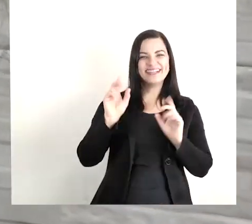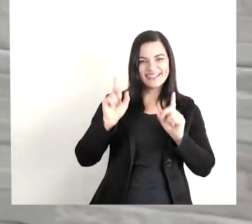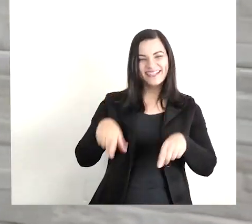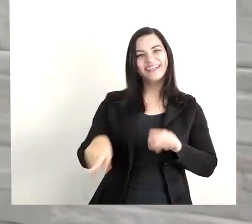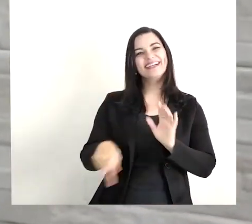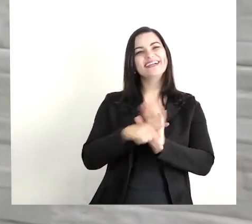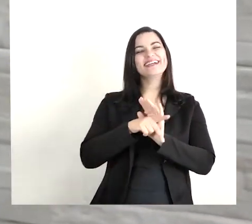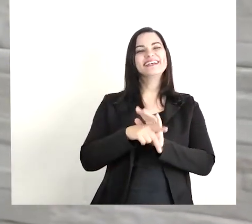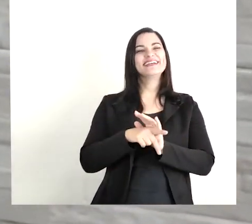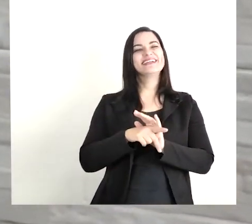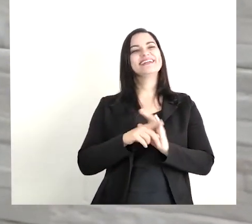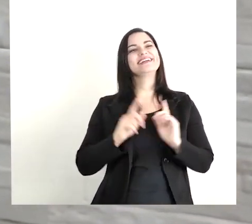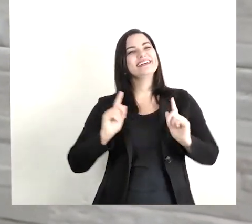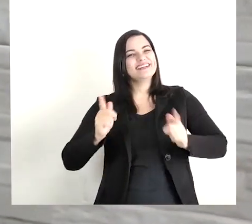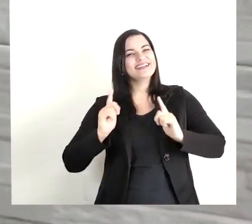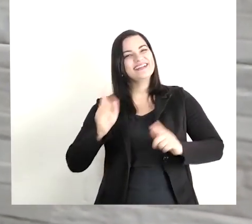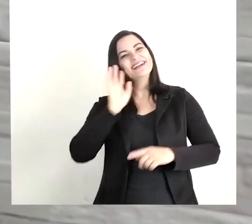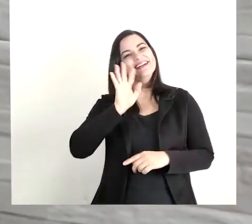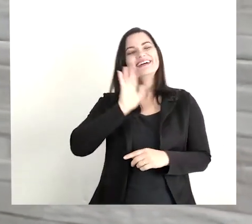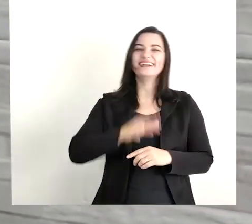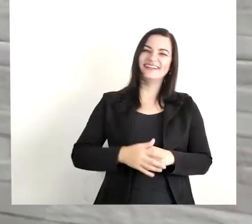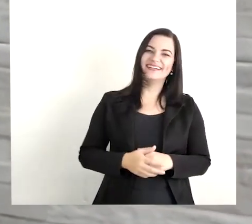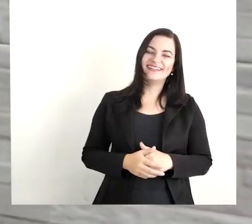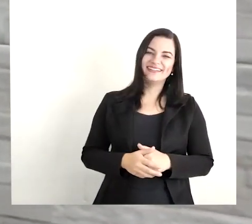Isso aí, pessoal, divertido, né?